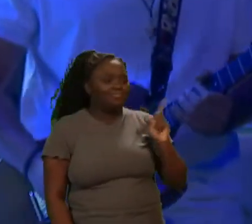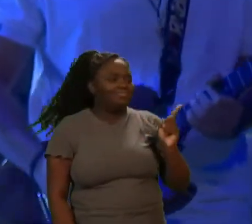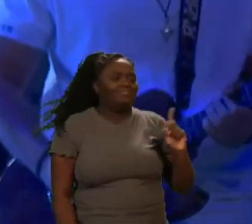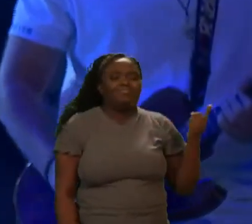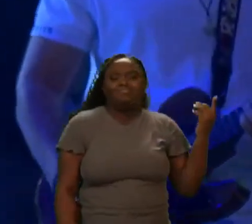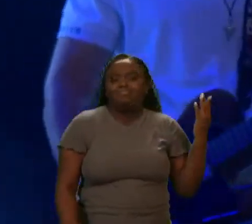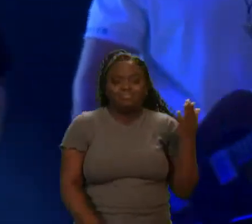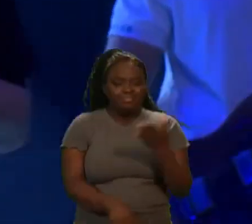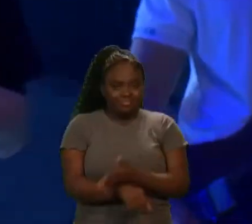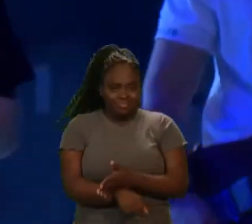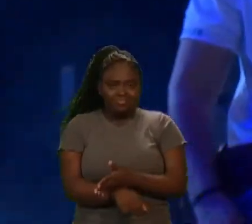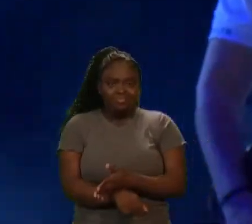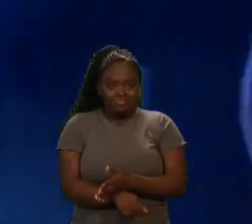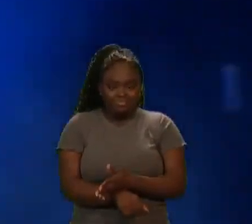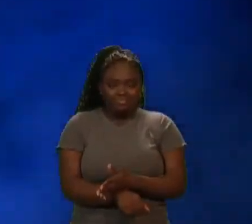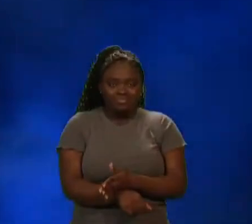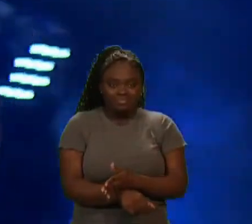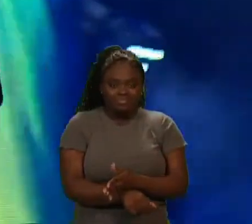quente.